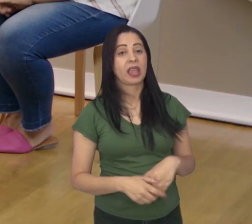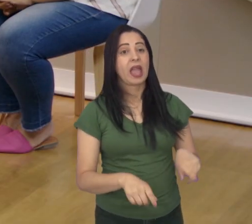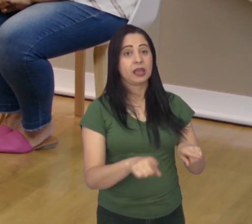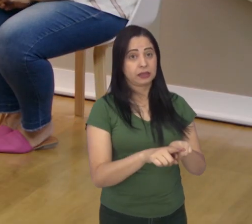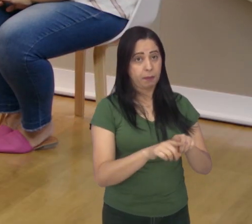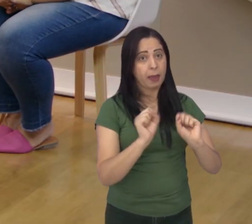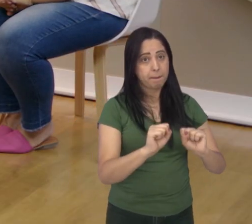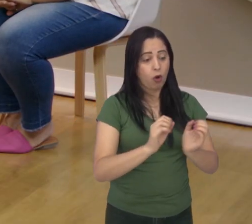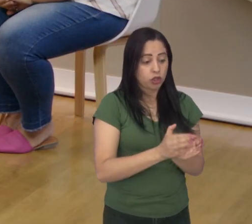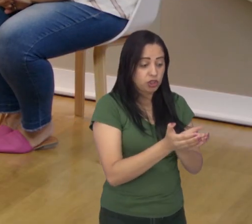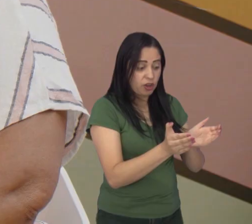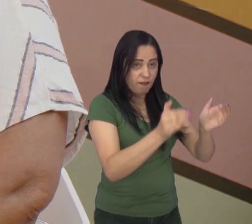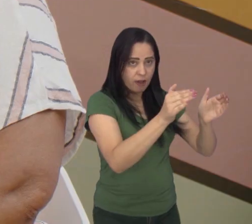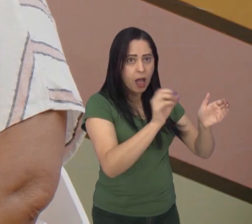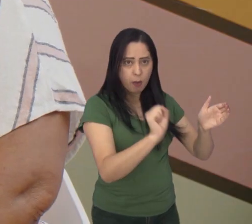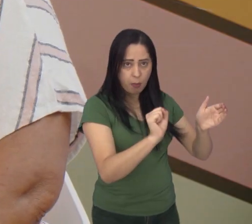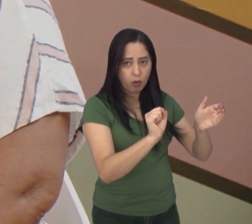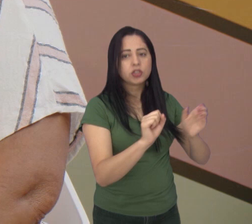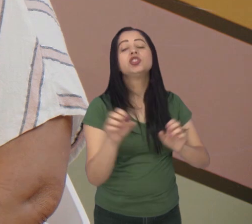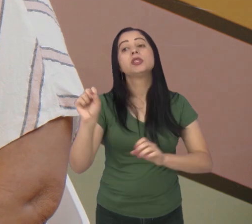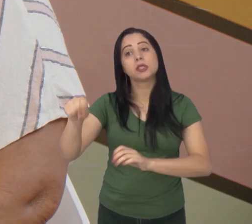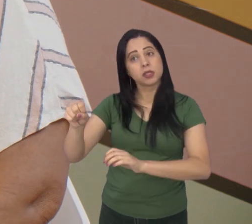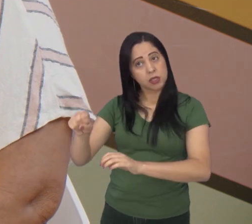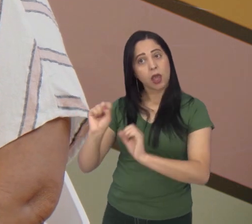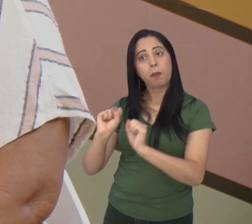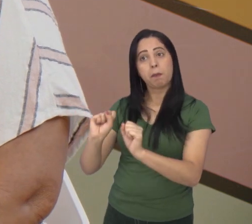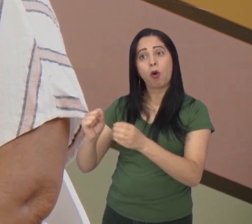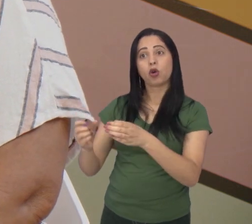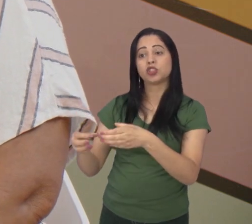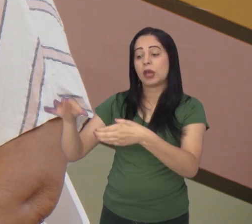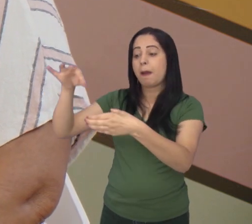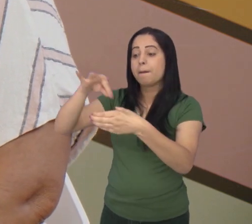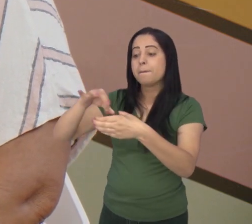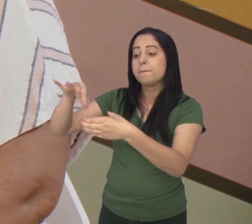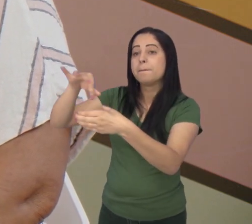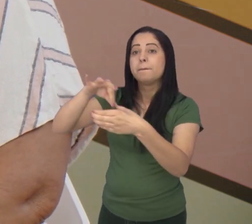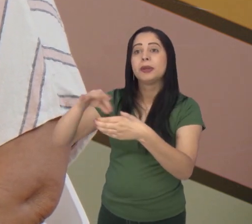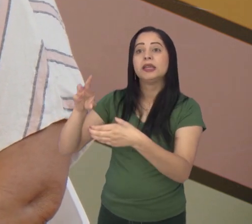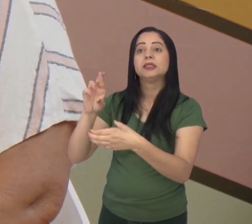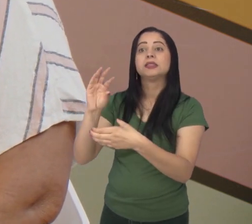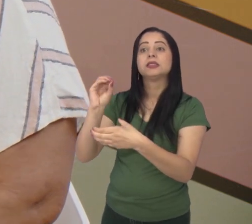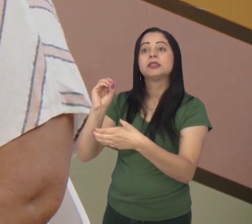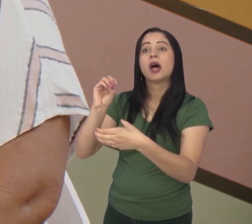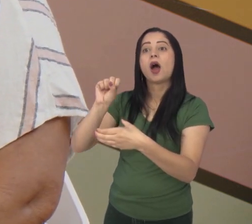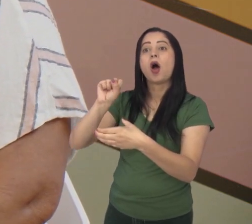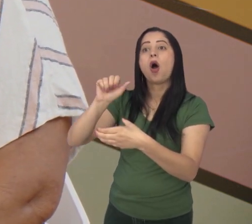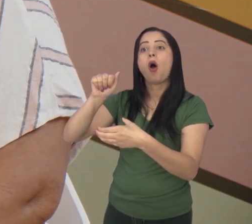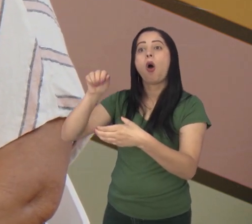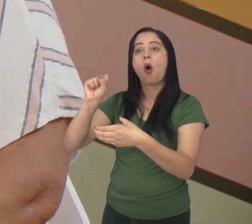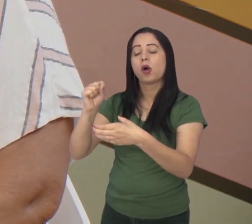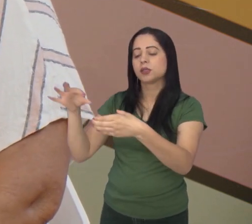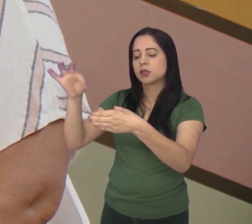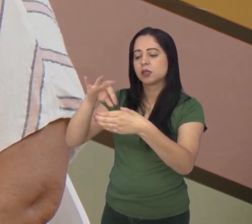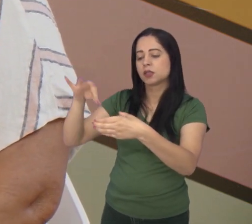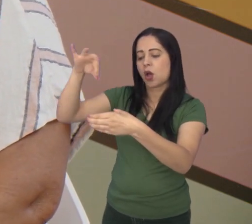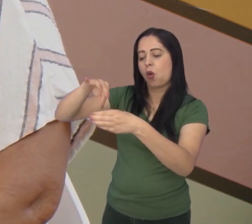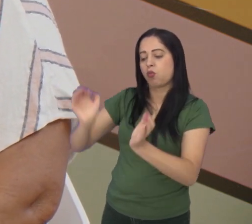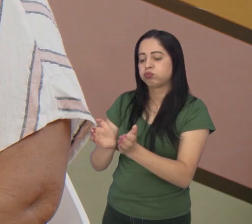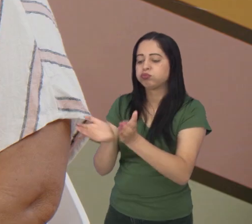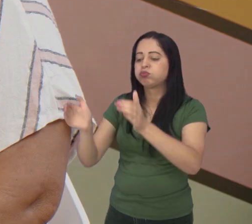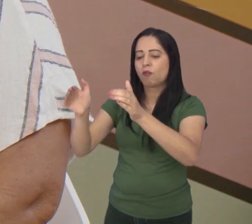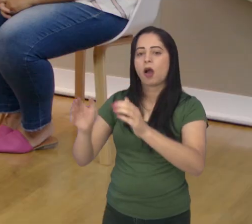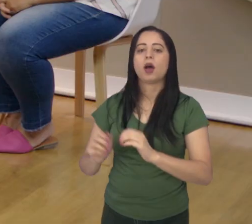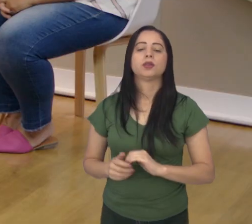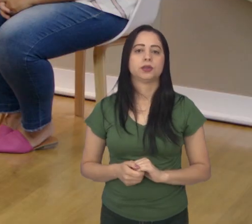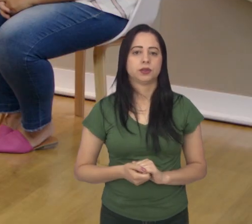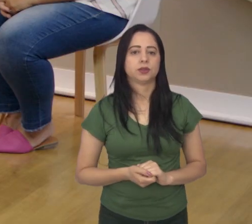nos vasos? Sim, com certeza, dá muito florescimento nesse período, nesse local também.